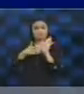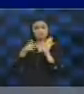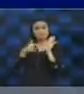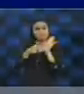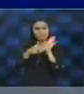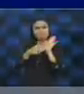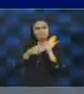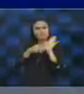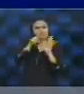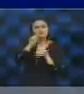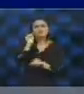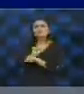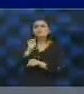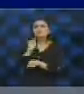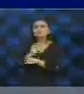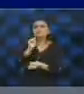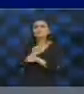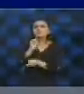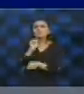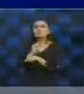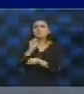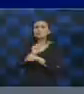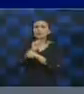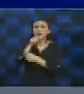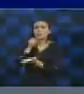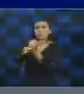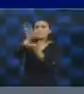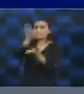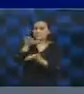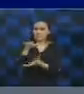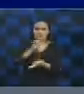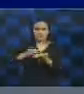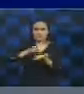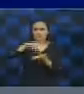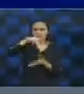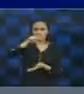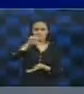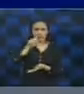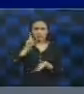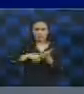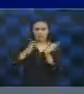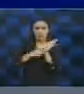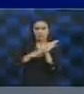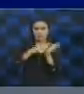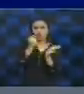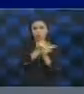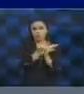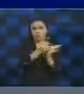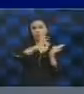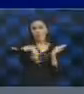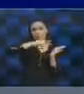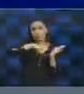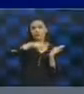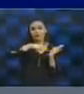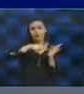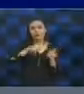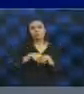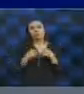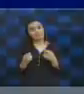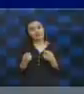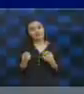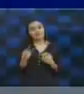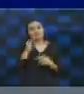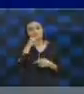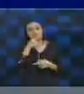precisar esperar muito para demitir o secretário Homero, porque o documento está aqui. Mas sobre segurança pública, infelizmente, nos últimos anos,